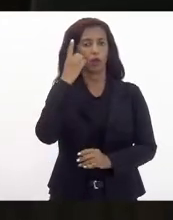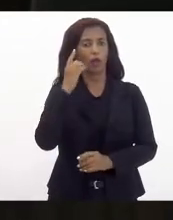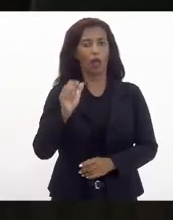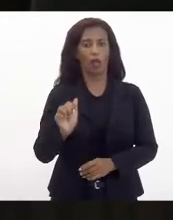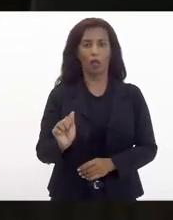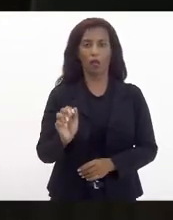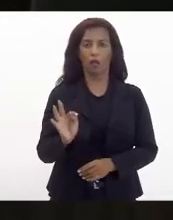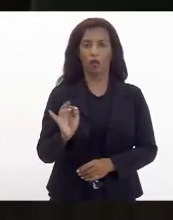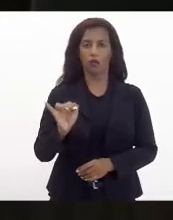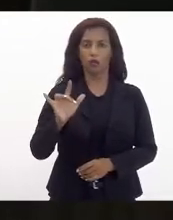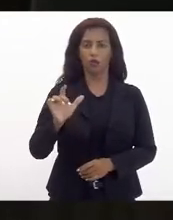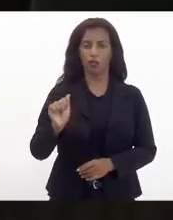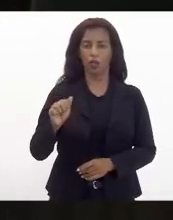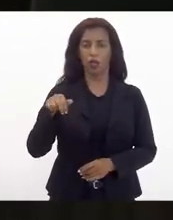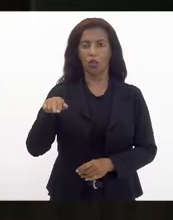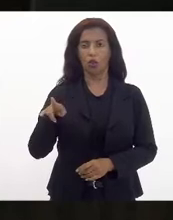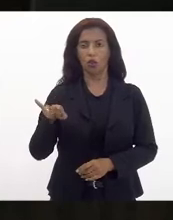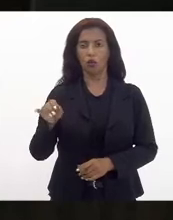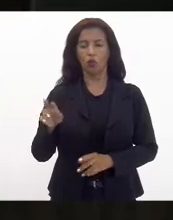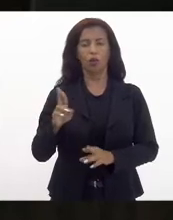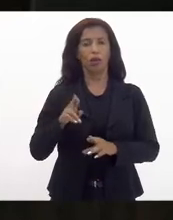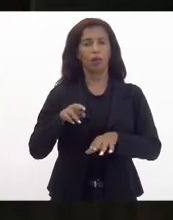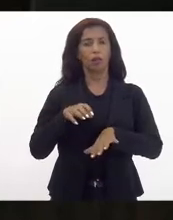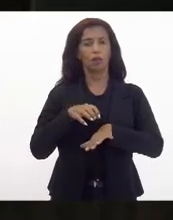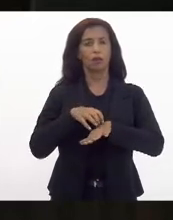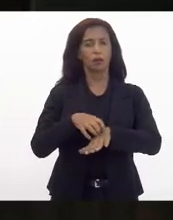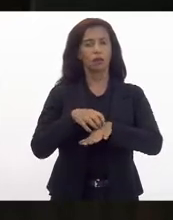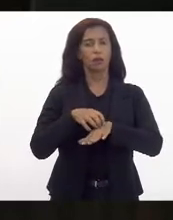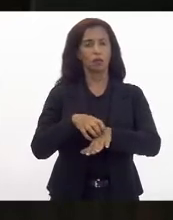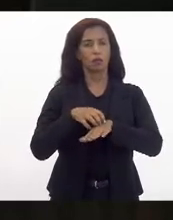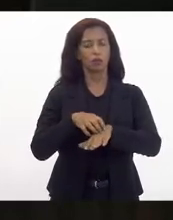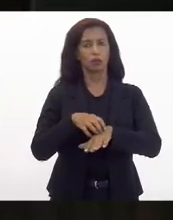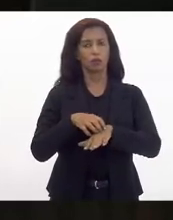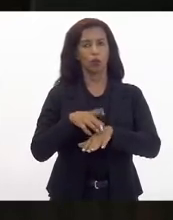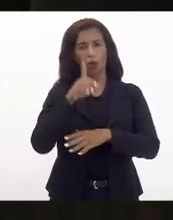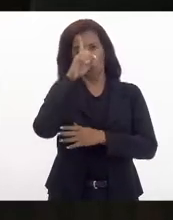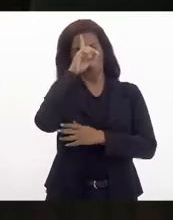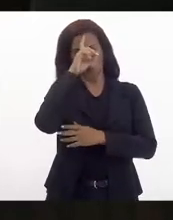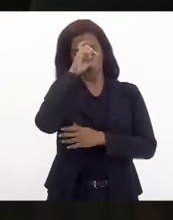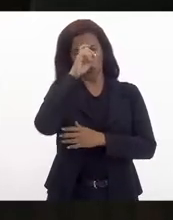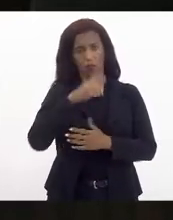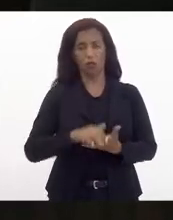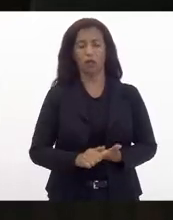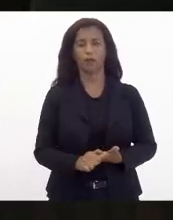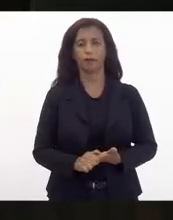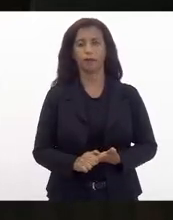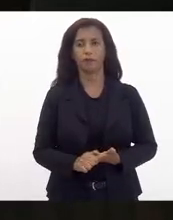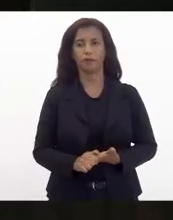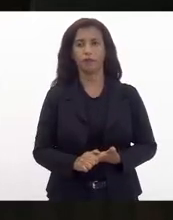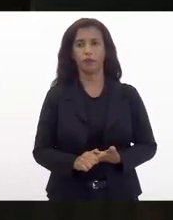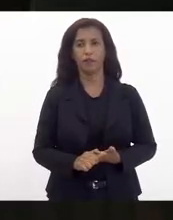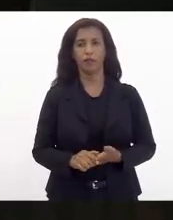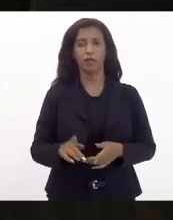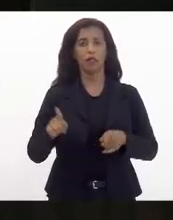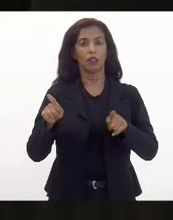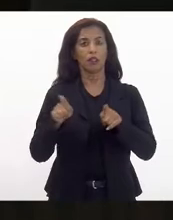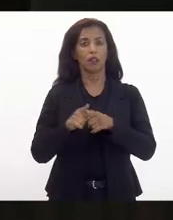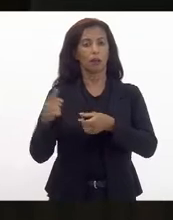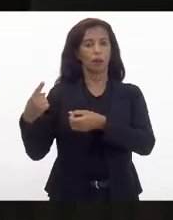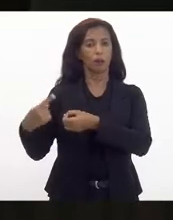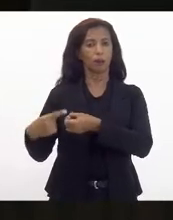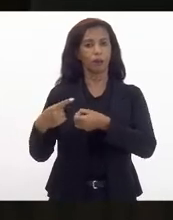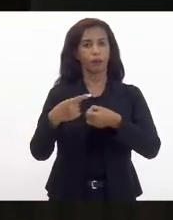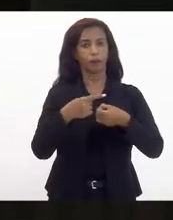deputado Átila Nunes que dispõe sobre o transporte inter-hospitalar e intermunicipal de